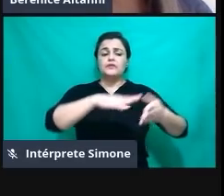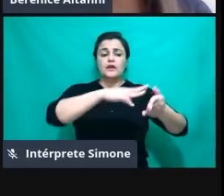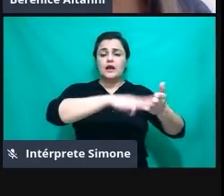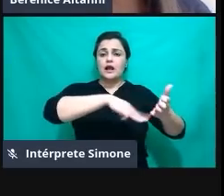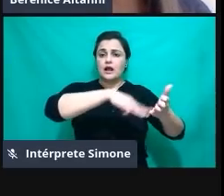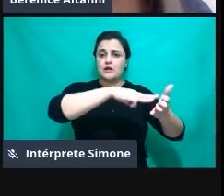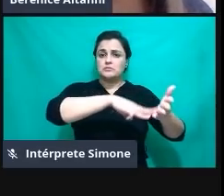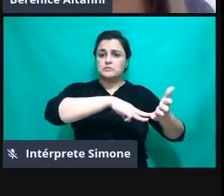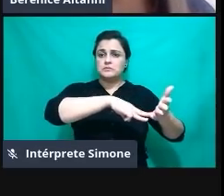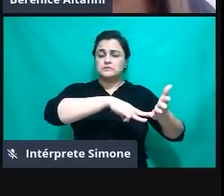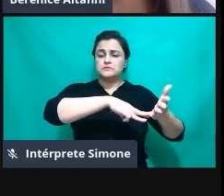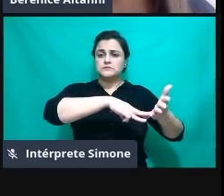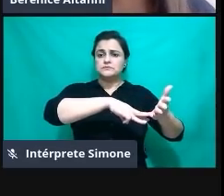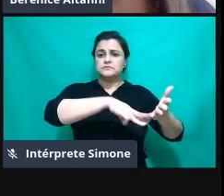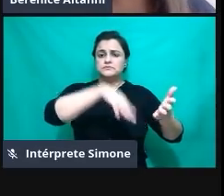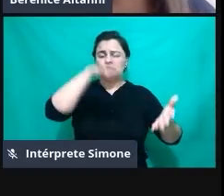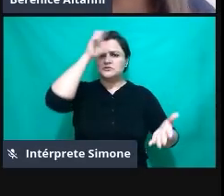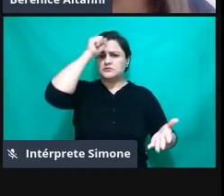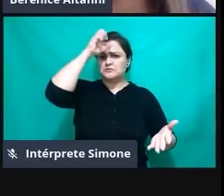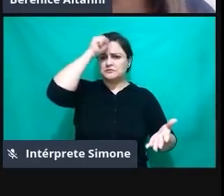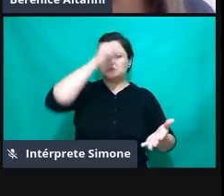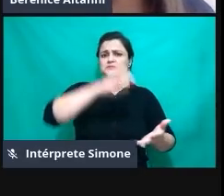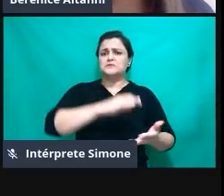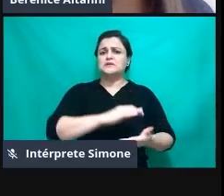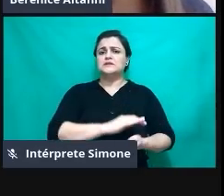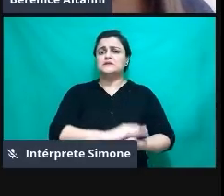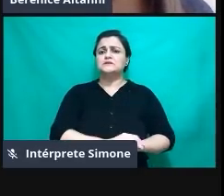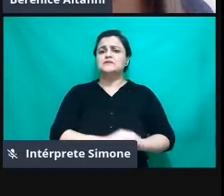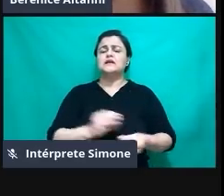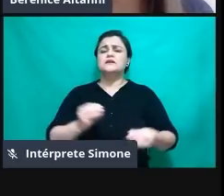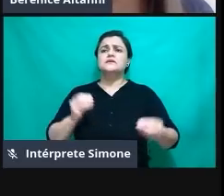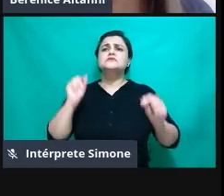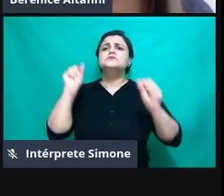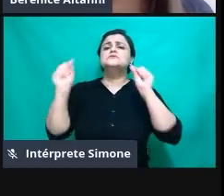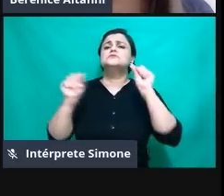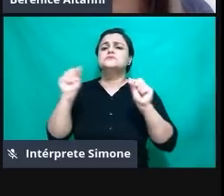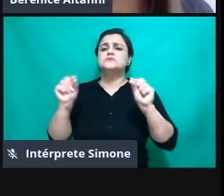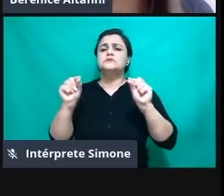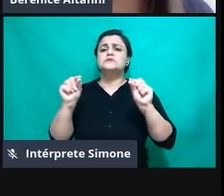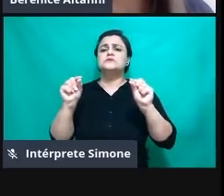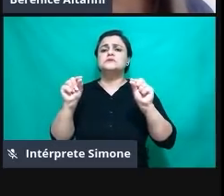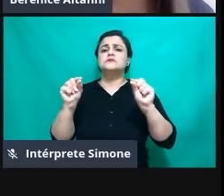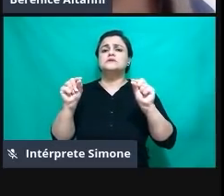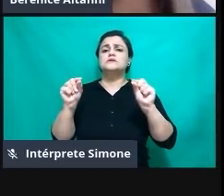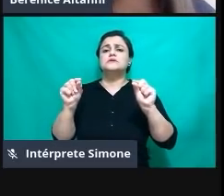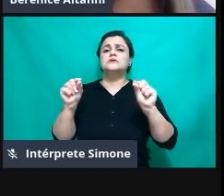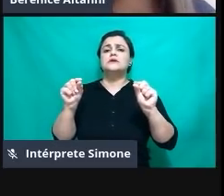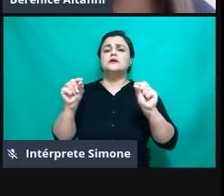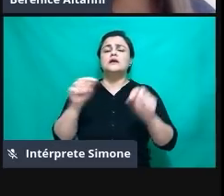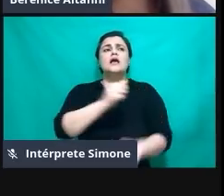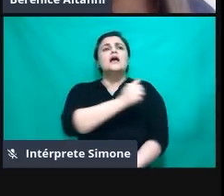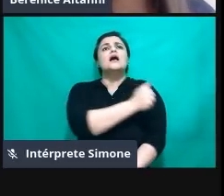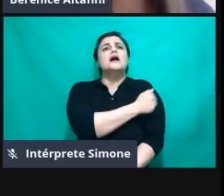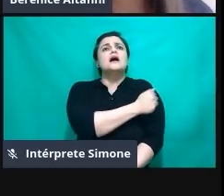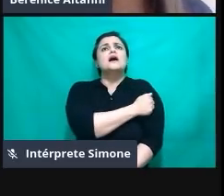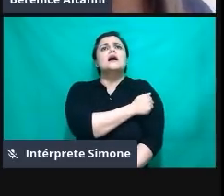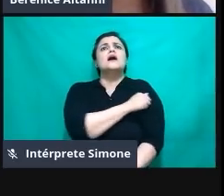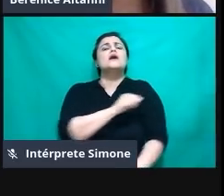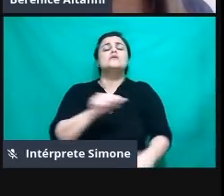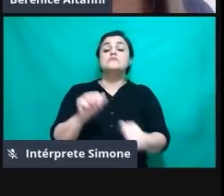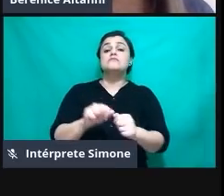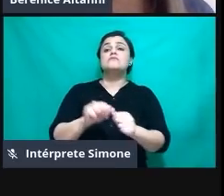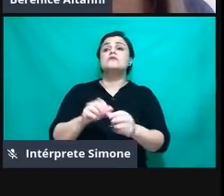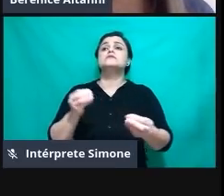metodologias ativas, e o que vem a ser isso, né? Qual que é o papel do aluno, qual que é o papel do